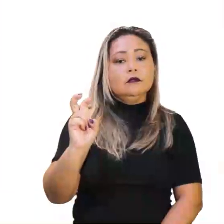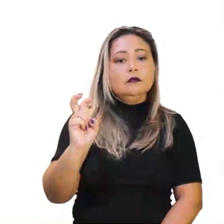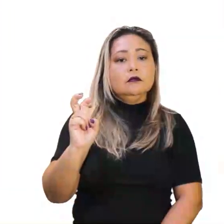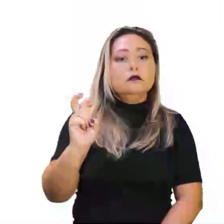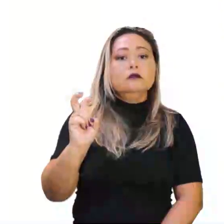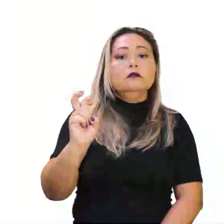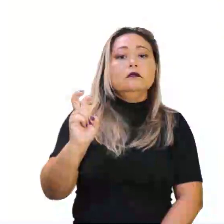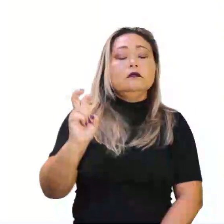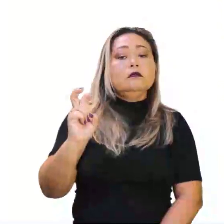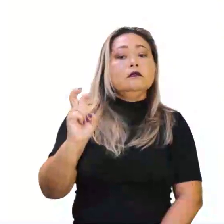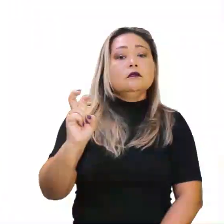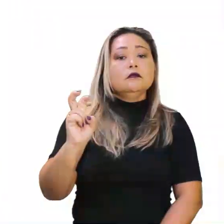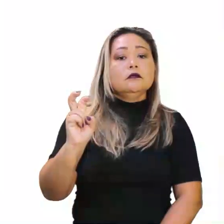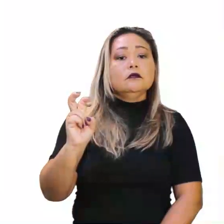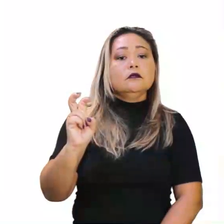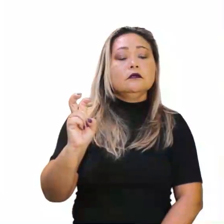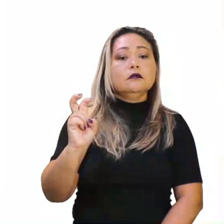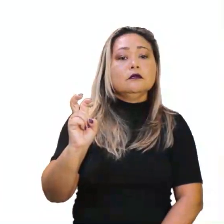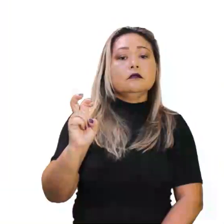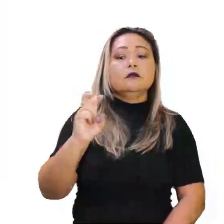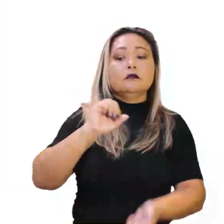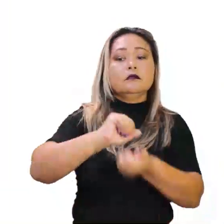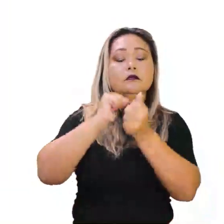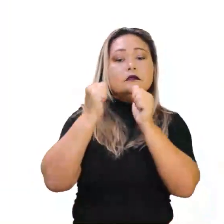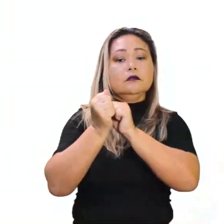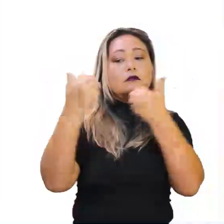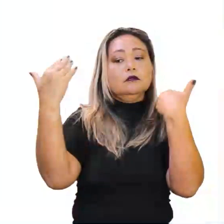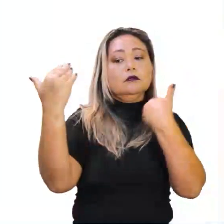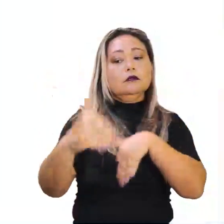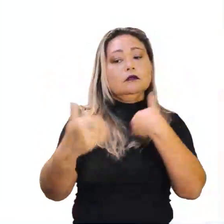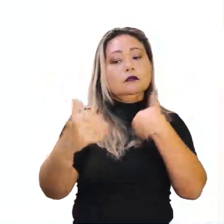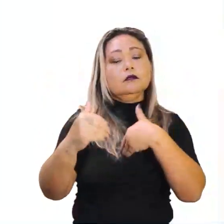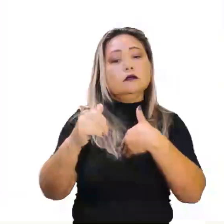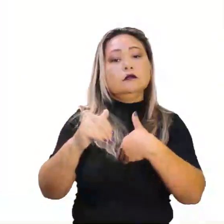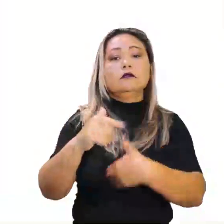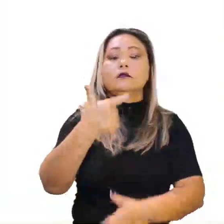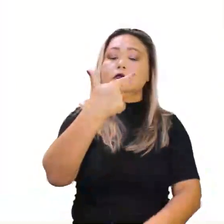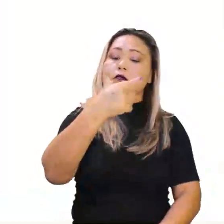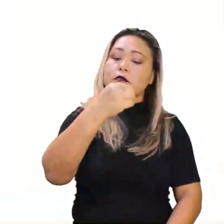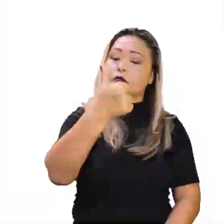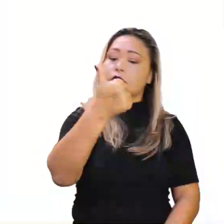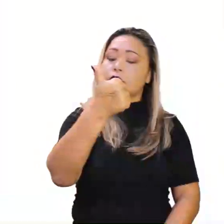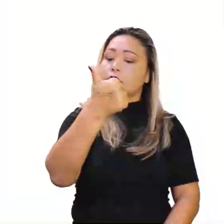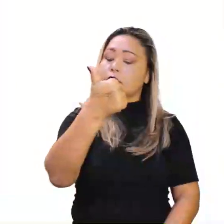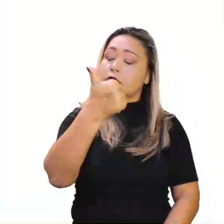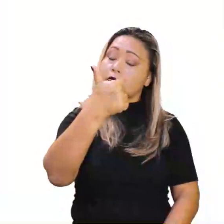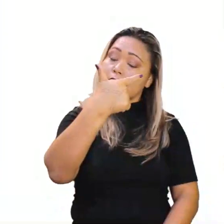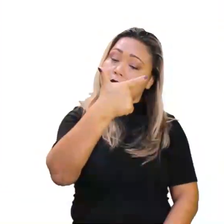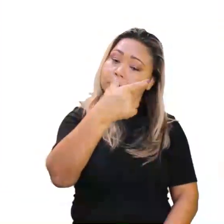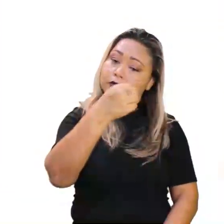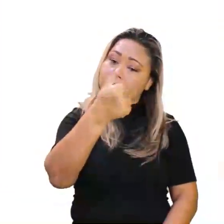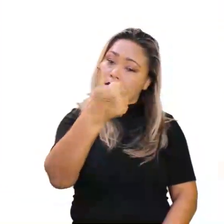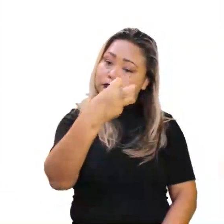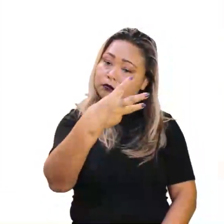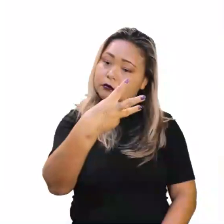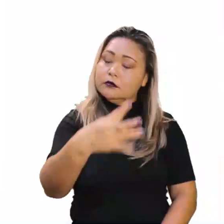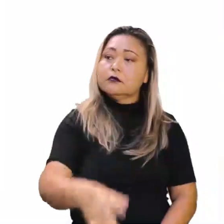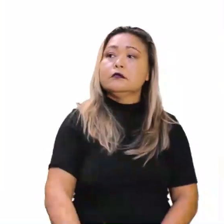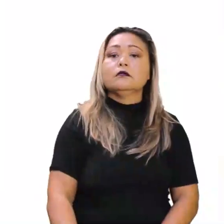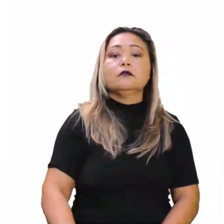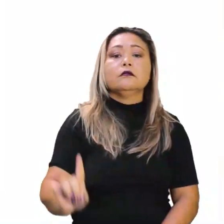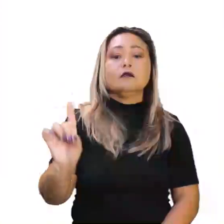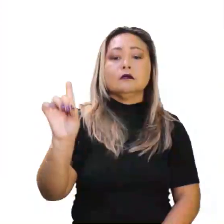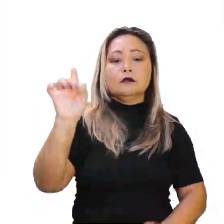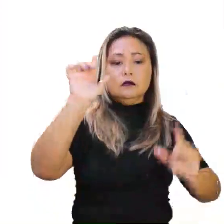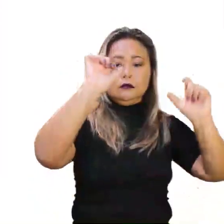número 5... Foi uma questão aplicada numa prova em 2013. A partir da leitura da